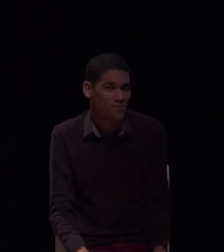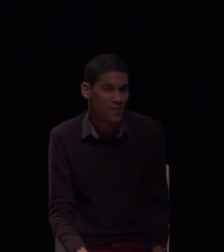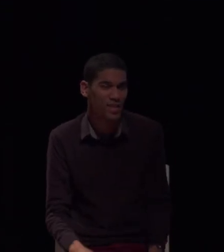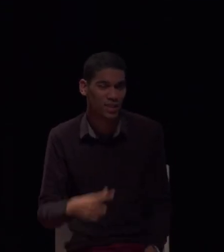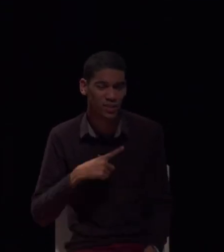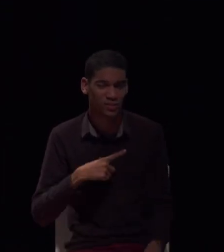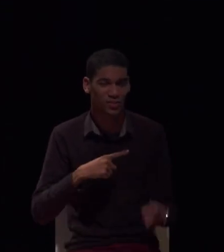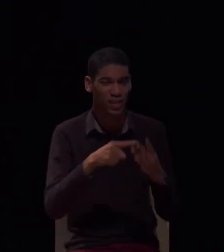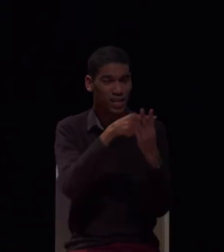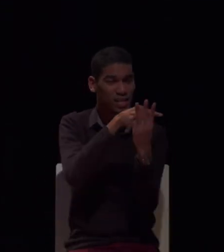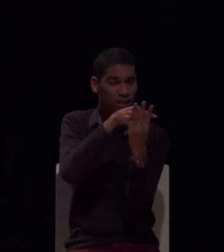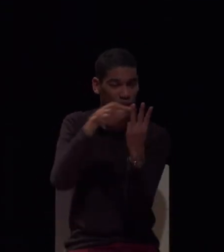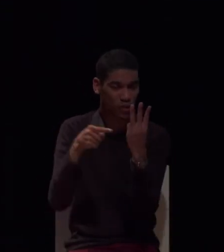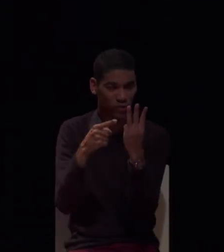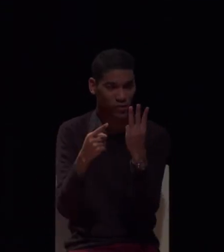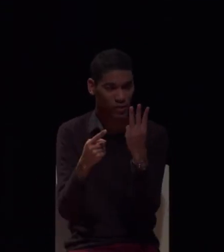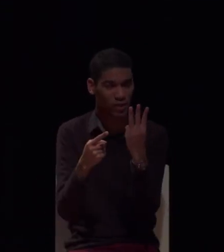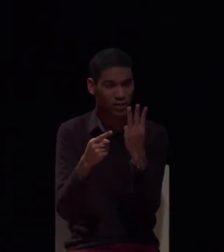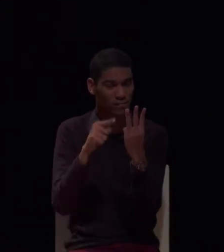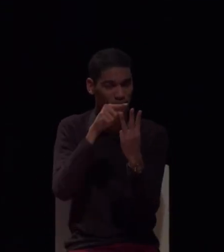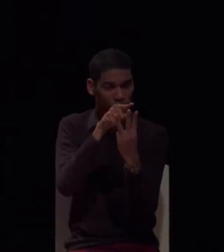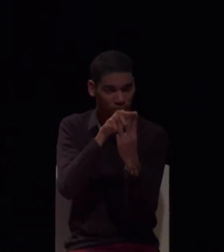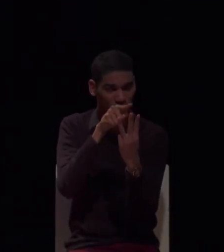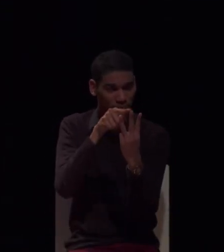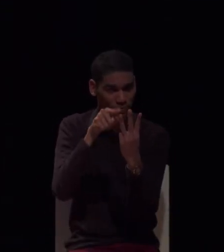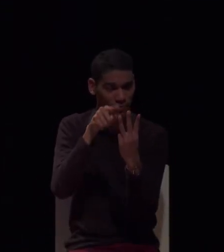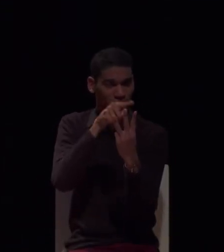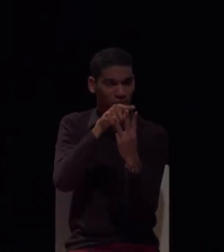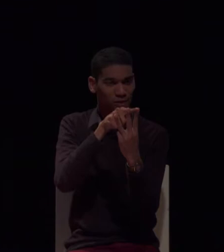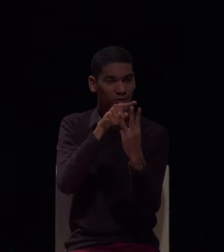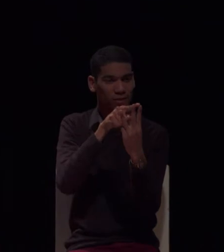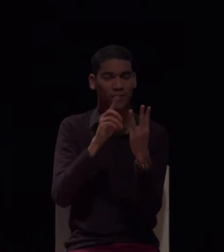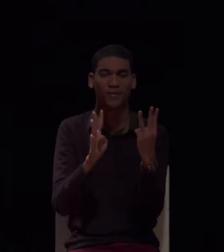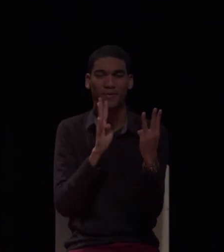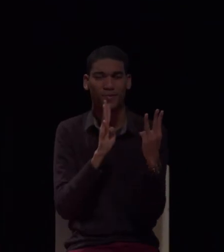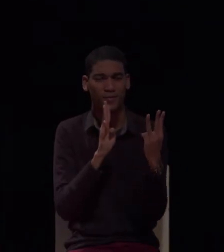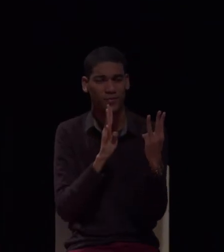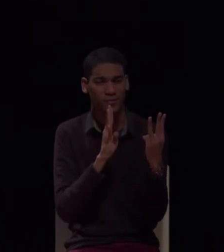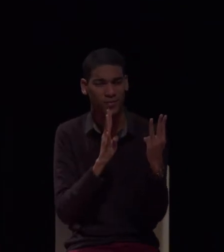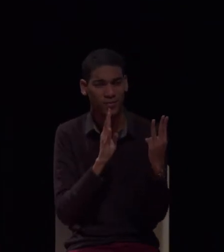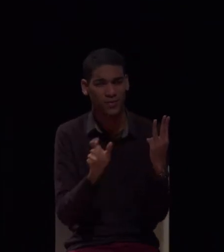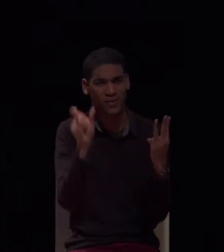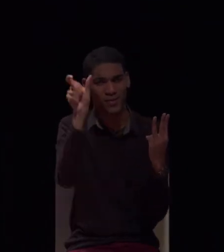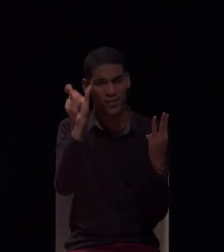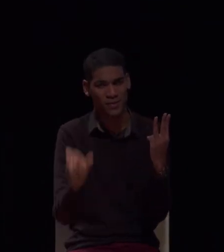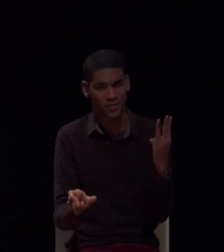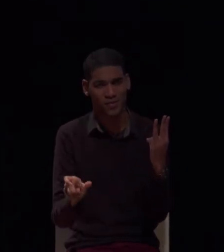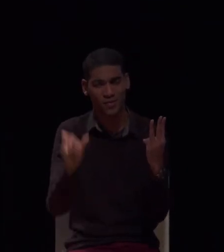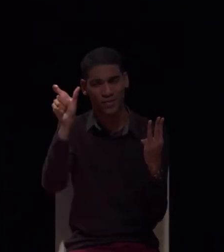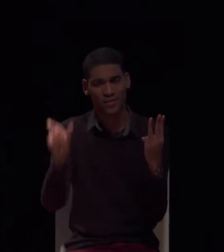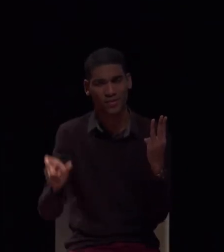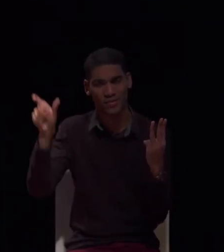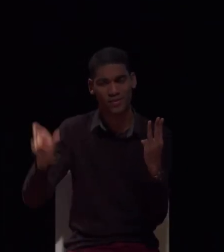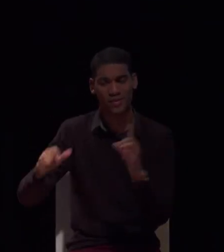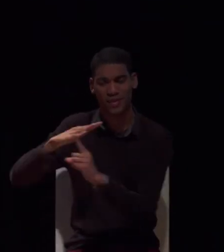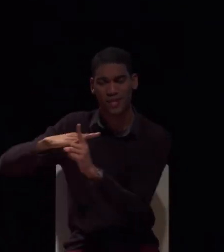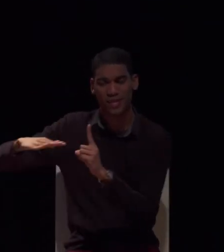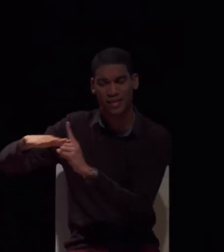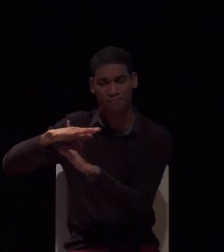esses três pilares não é com essas bases que é o reconhecimento reconhecimento da importância da população